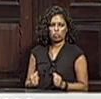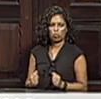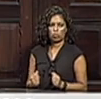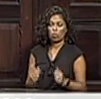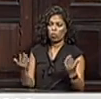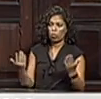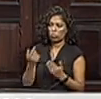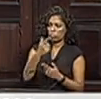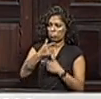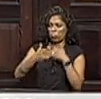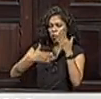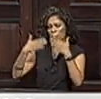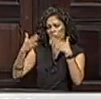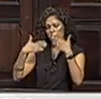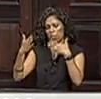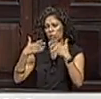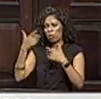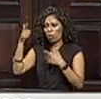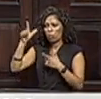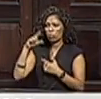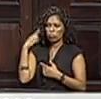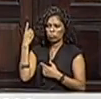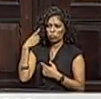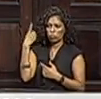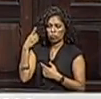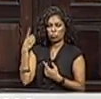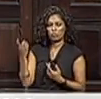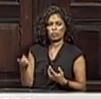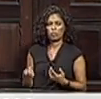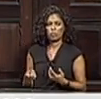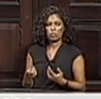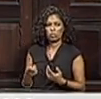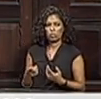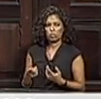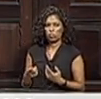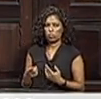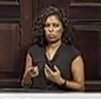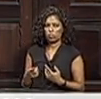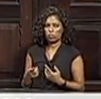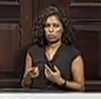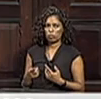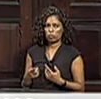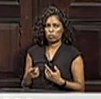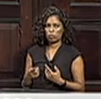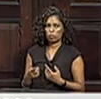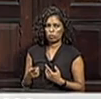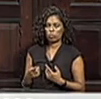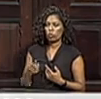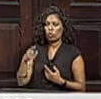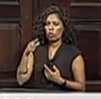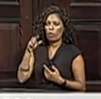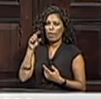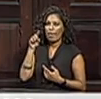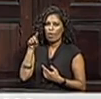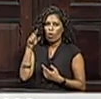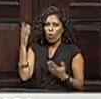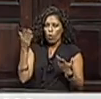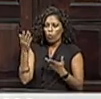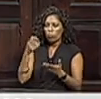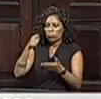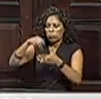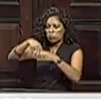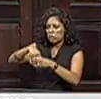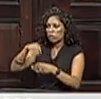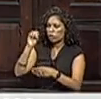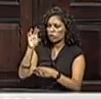conversando com o deputado Serafim, não é bom que se diga aqui às pessoas que nos ouvem, não é propor um piso que seja nenhum grande ganho,